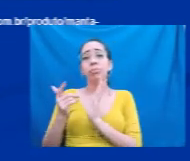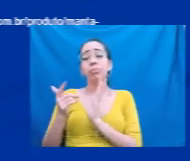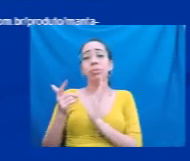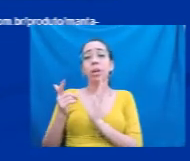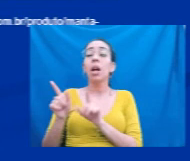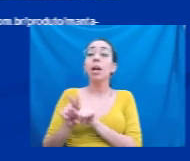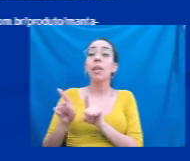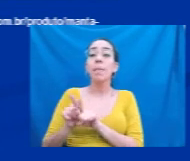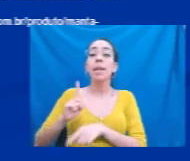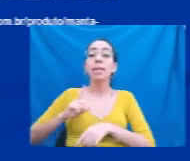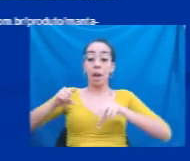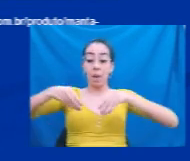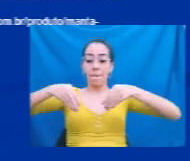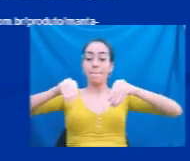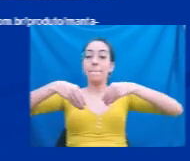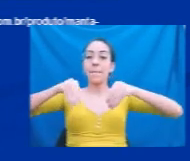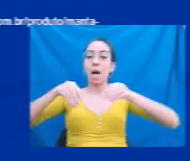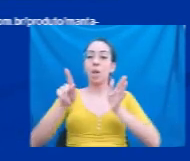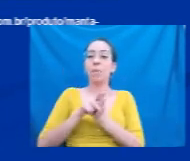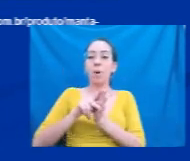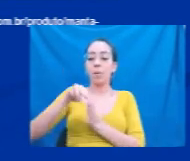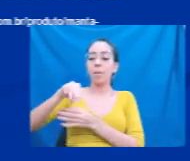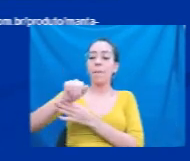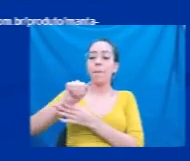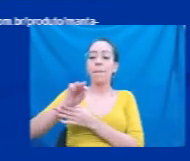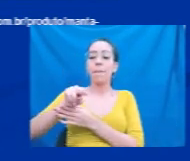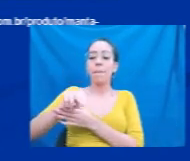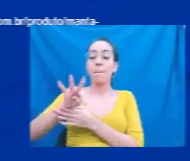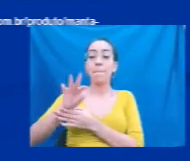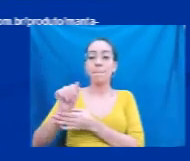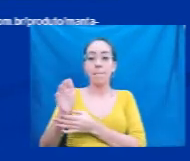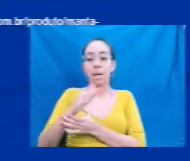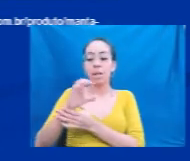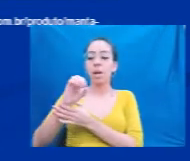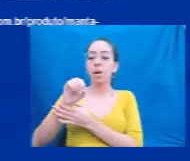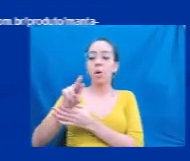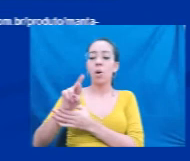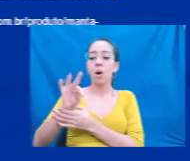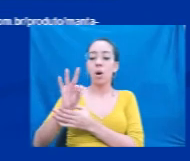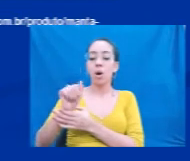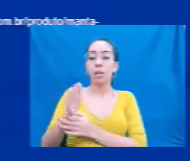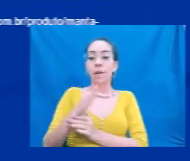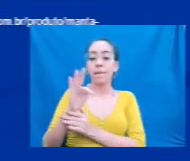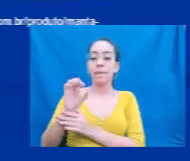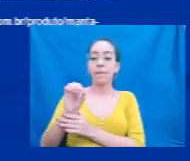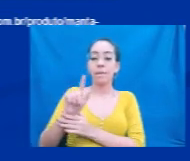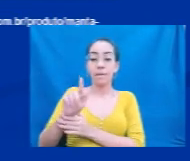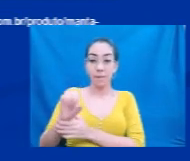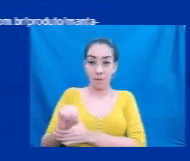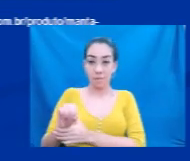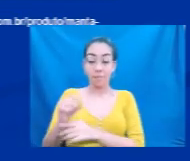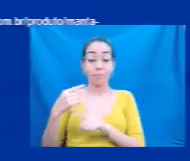que é inerente ao ser humano quando, né, uma roupa começa a pegar fogo e tudo, a pessoa tem a tendência a correr. Quanto mais